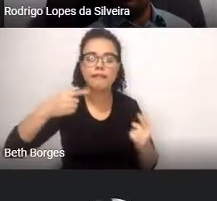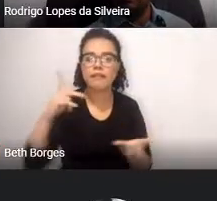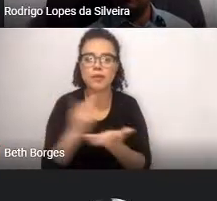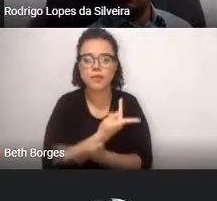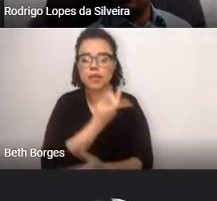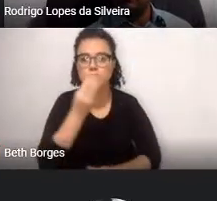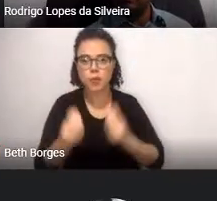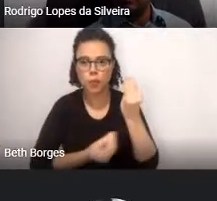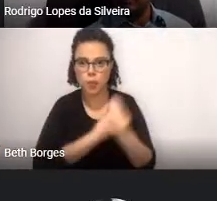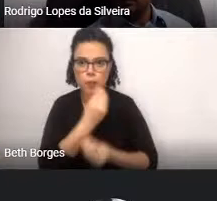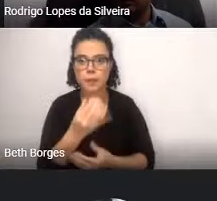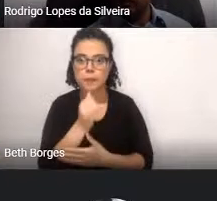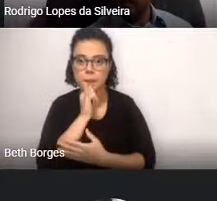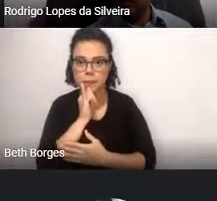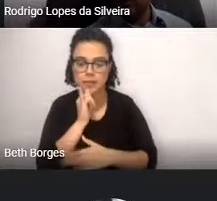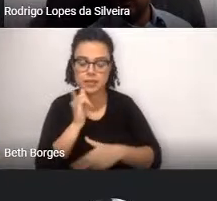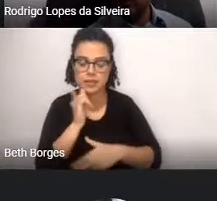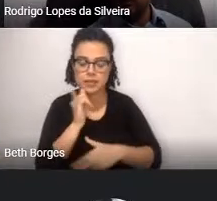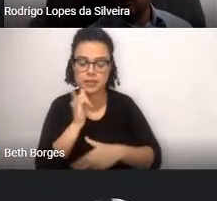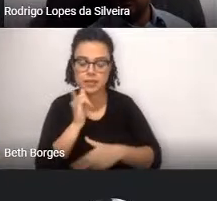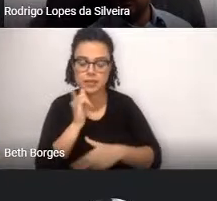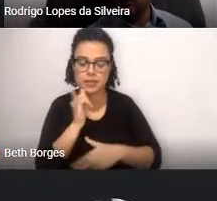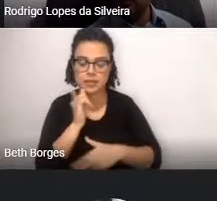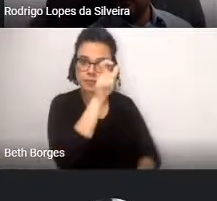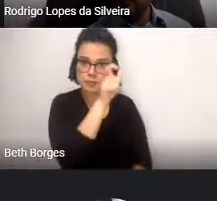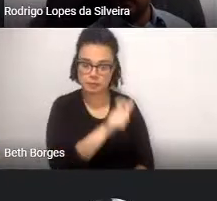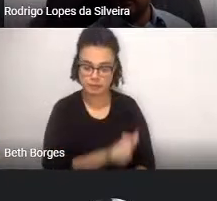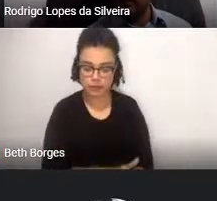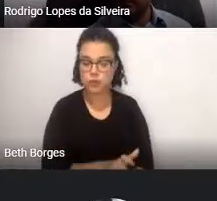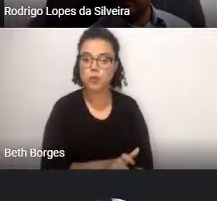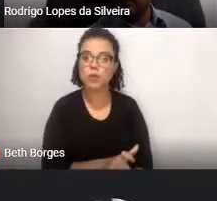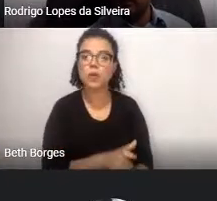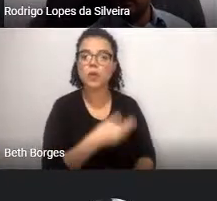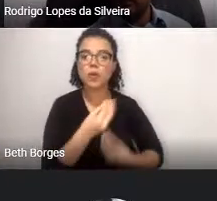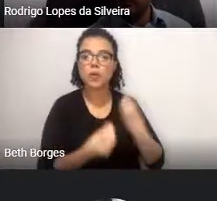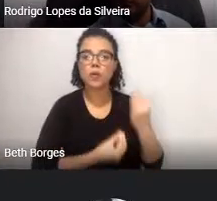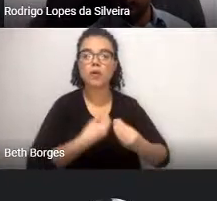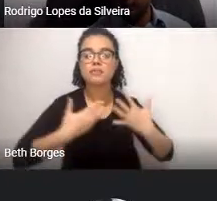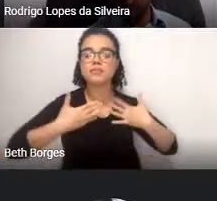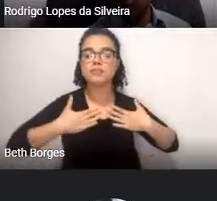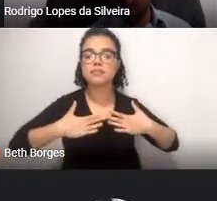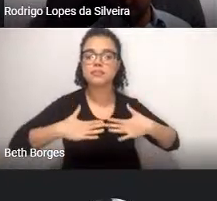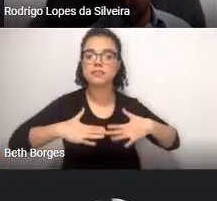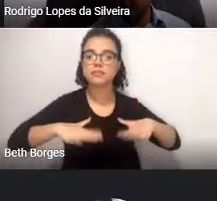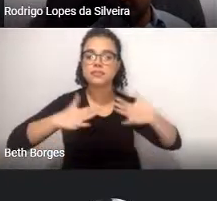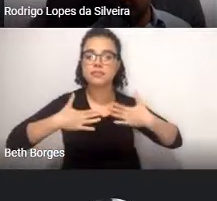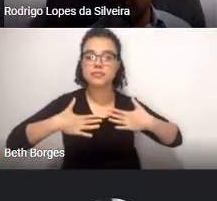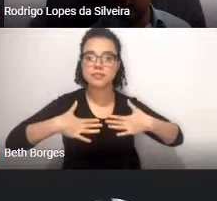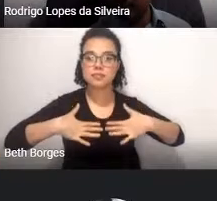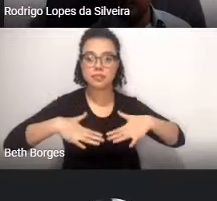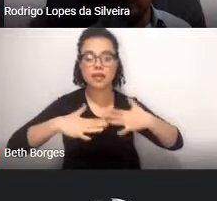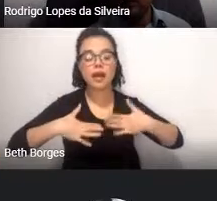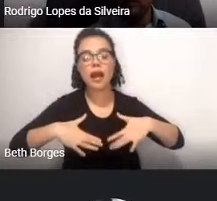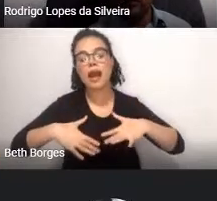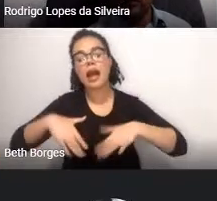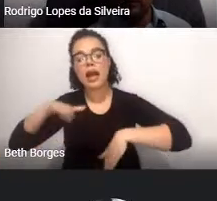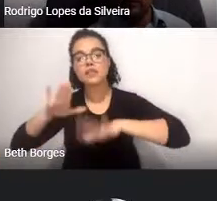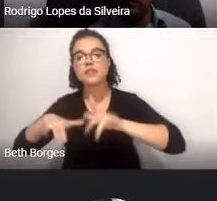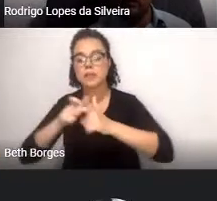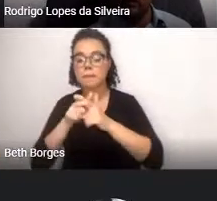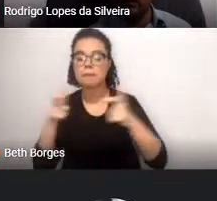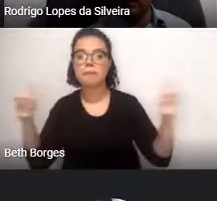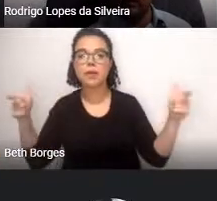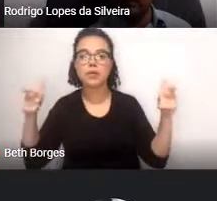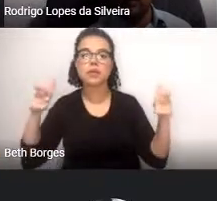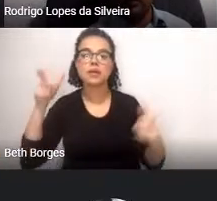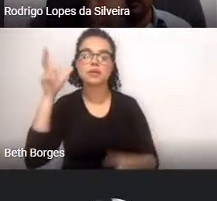o paciente em um estado de relaxamento, de sono profundo, na maioria das vezes, onde assim,